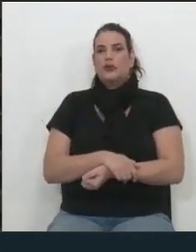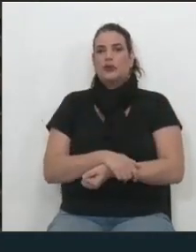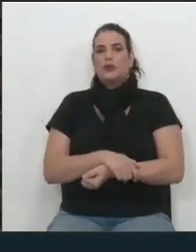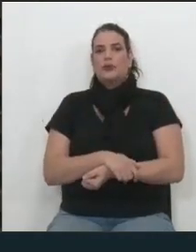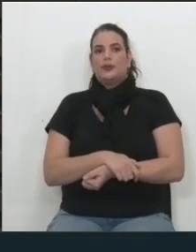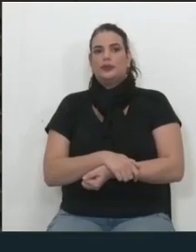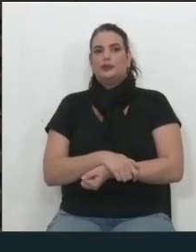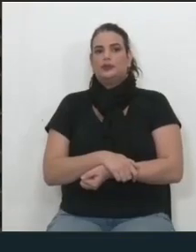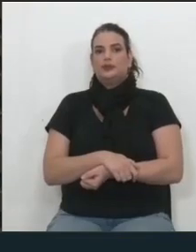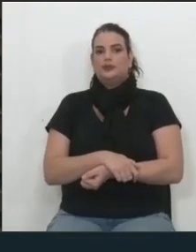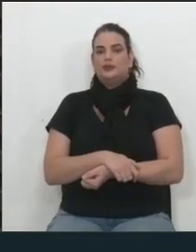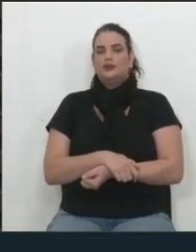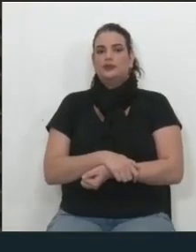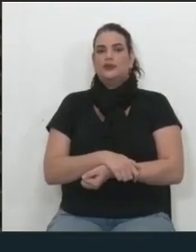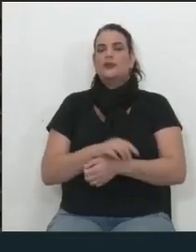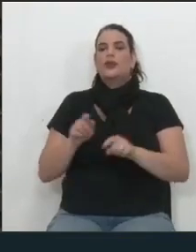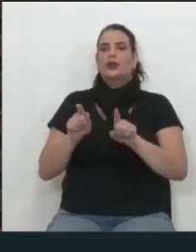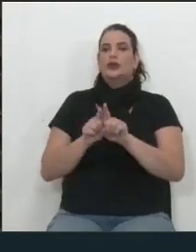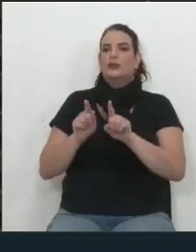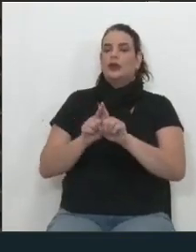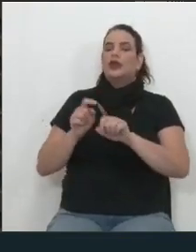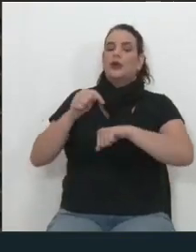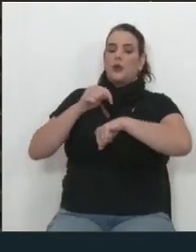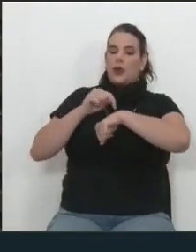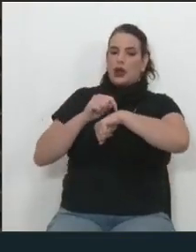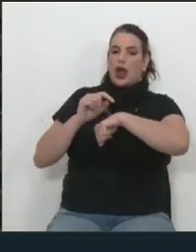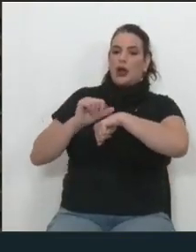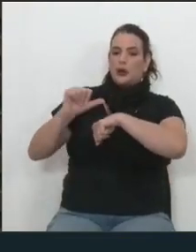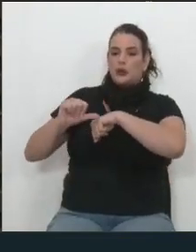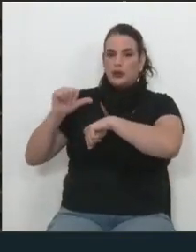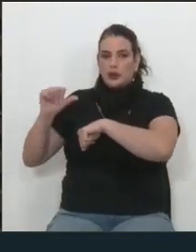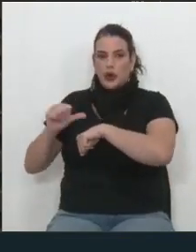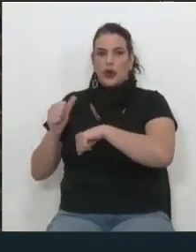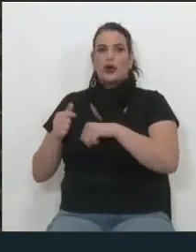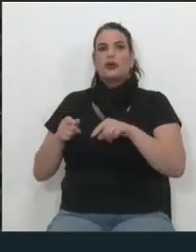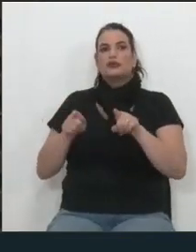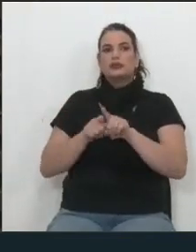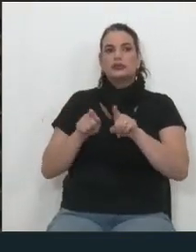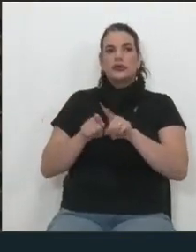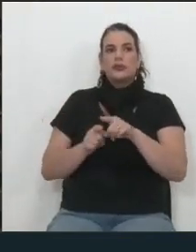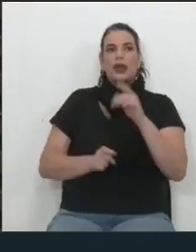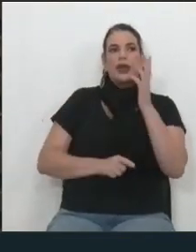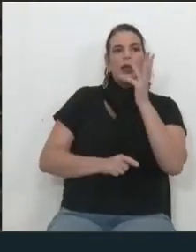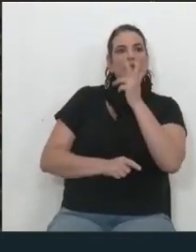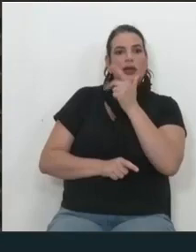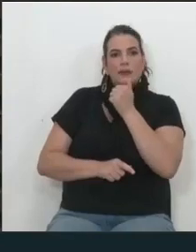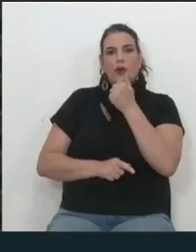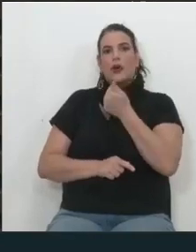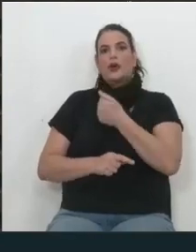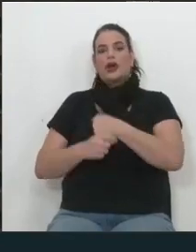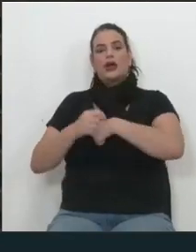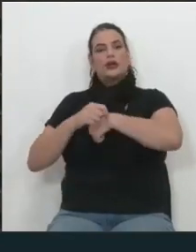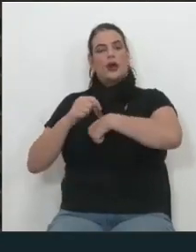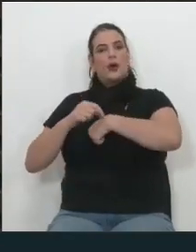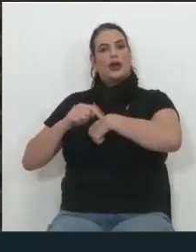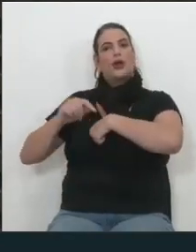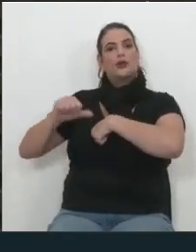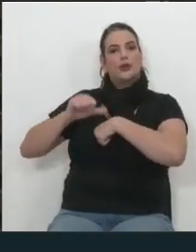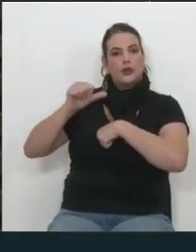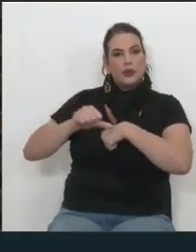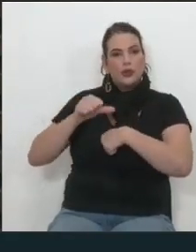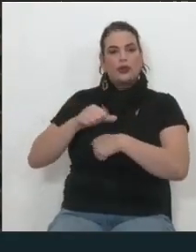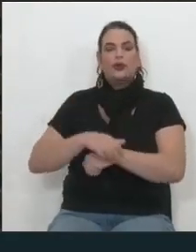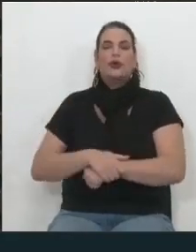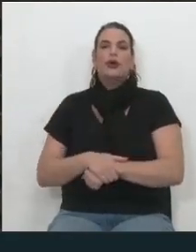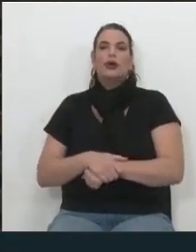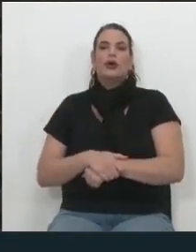na troca de turno, a demora na troca do turno,